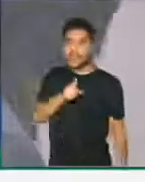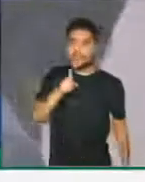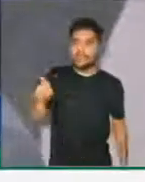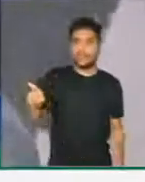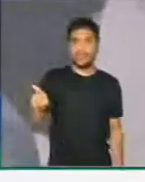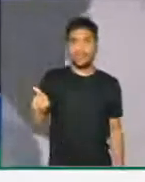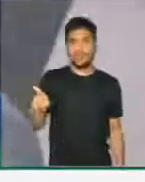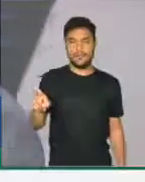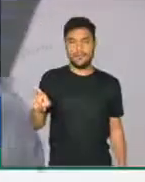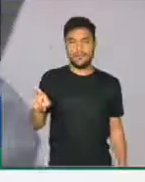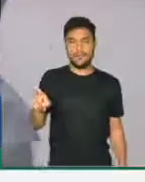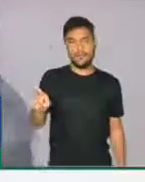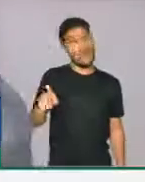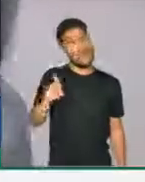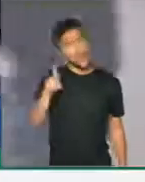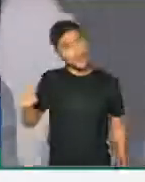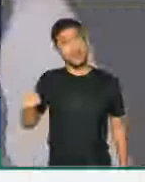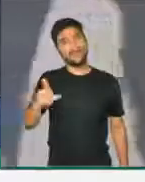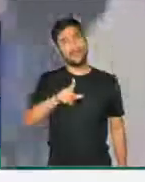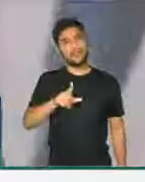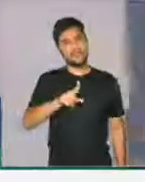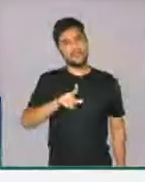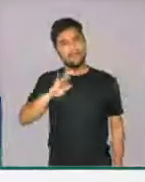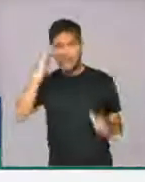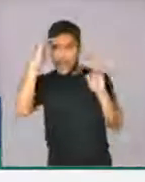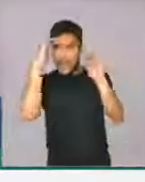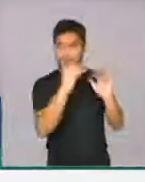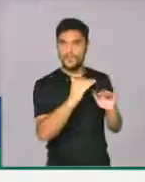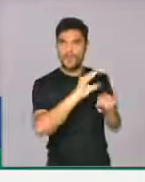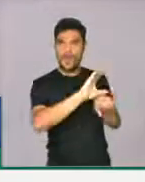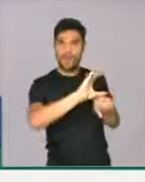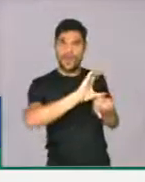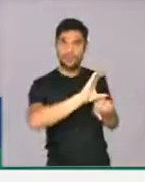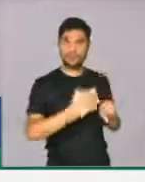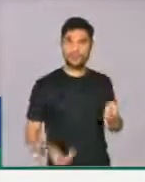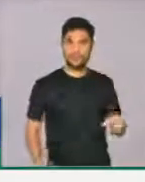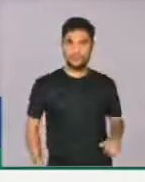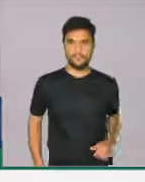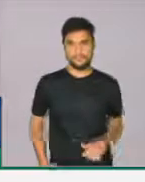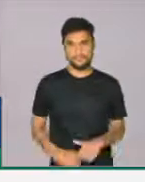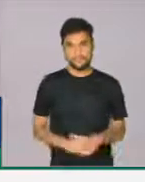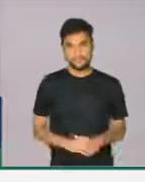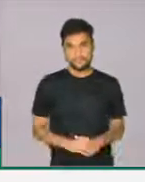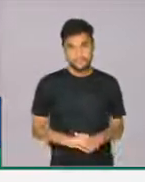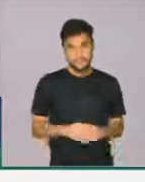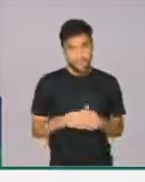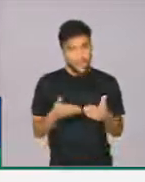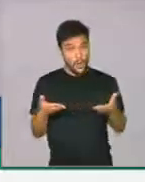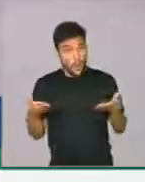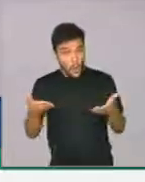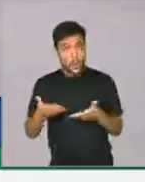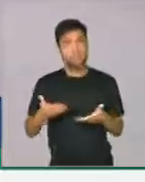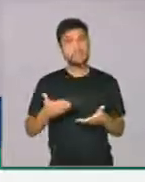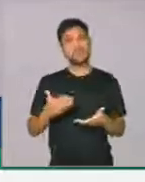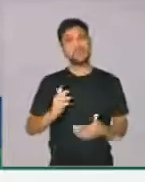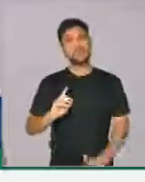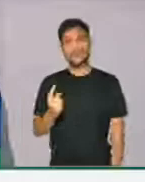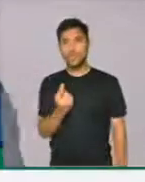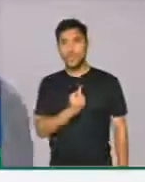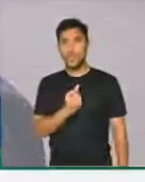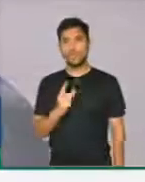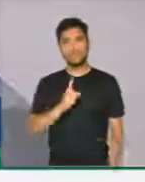obrigação, porque ele está cumprindo com a Constituição Federal. Então hoje nós estamos aqui, na